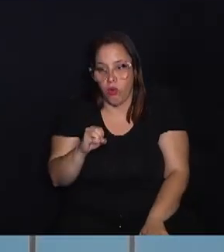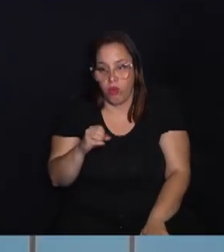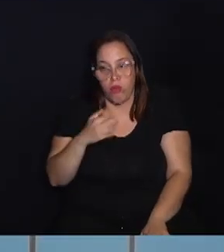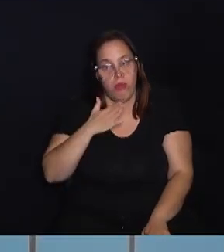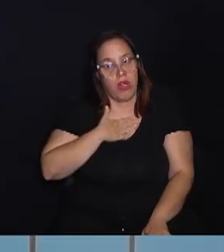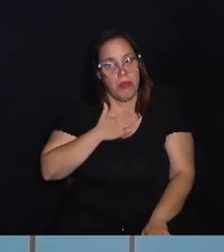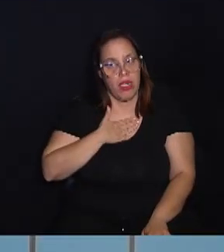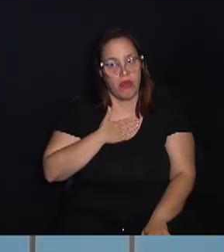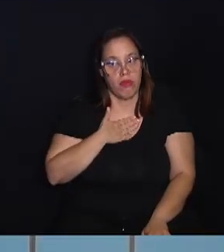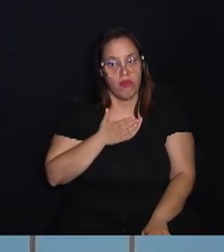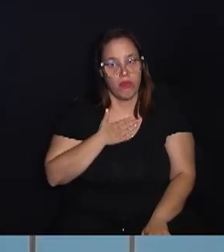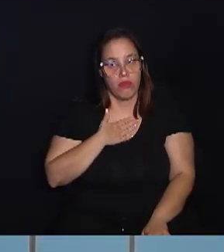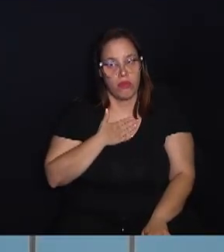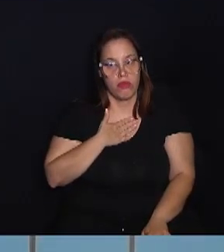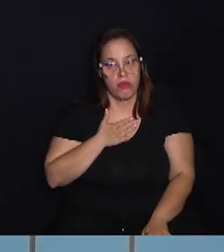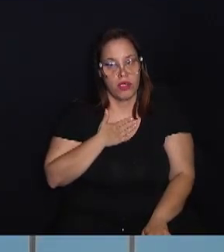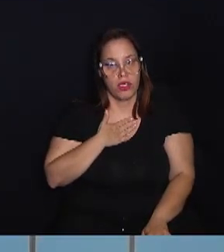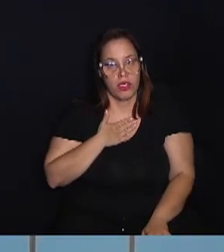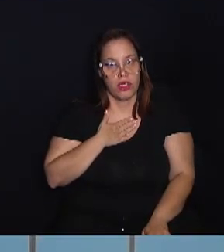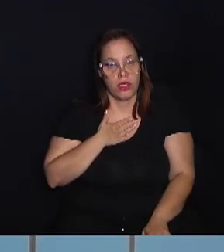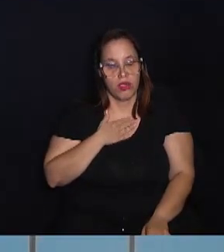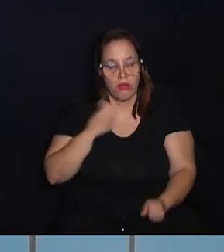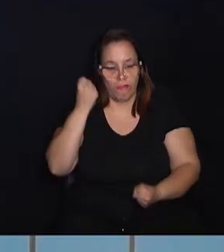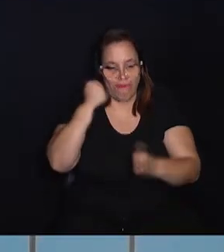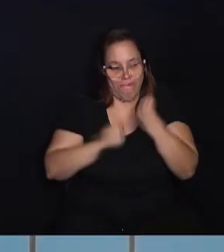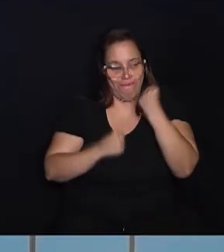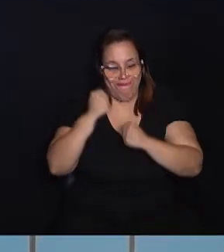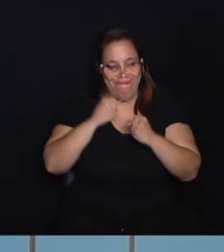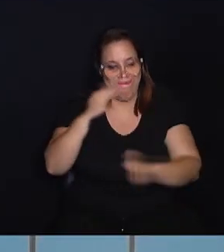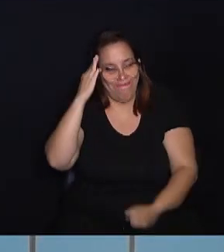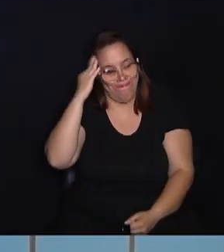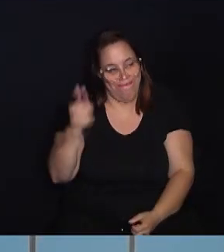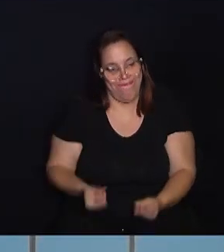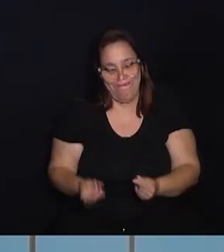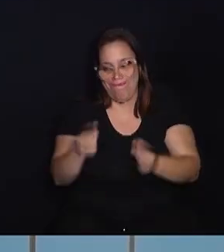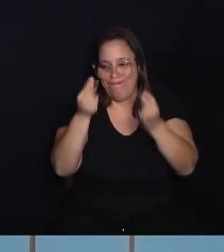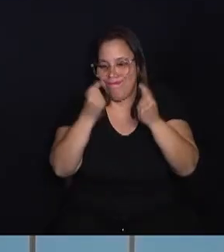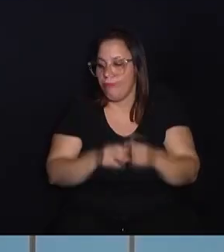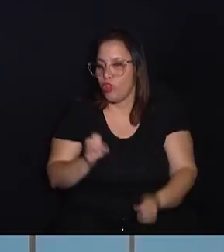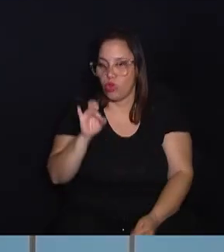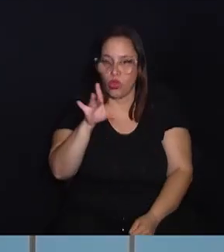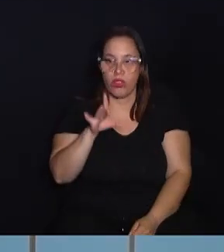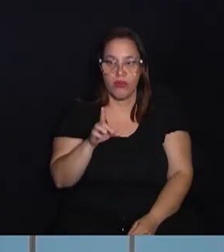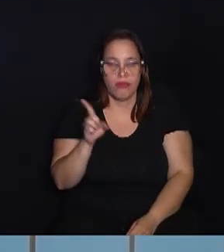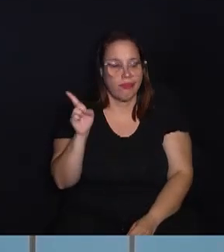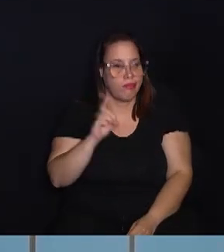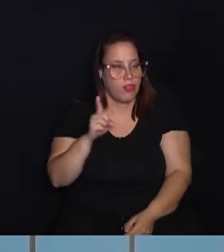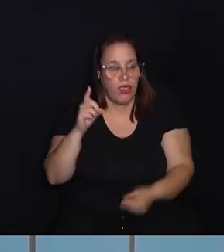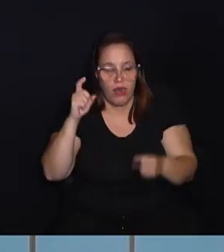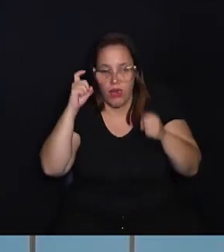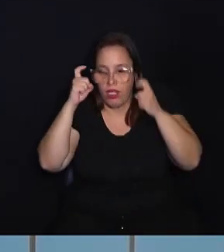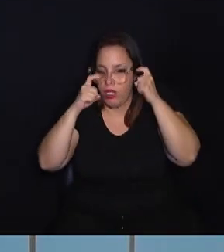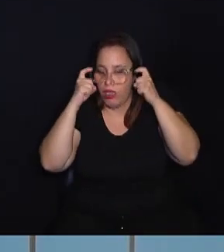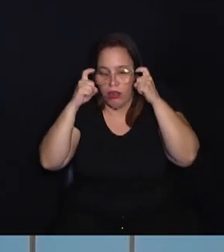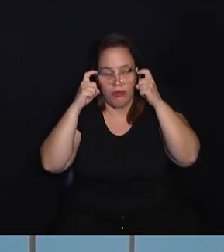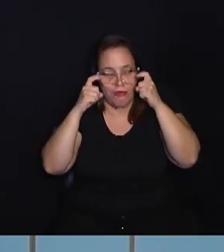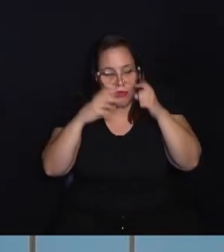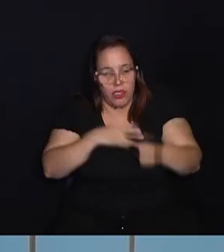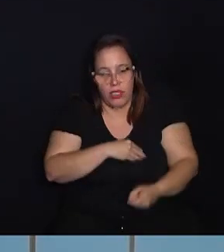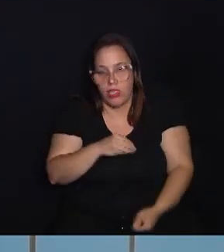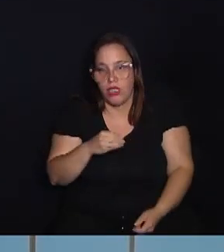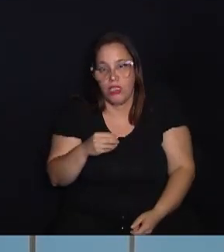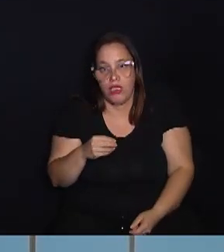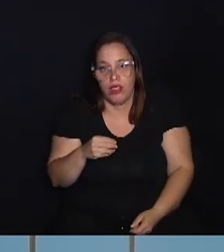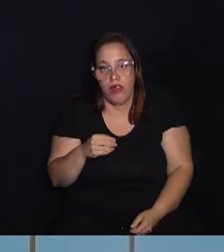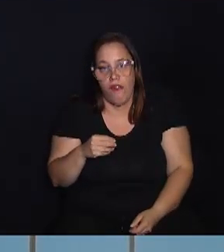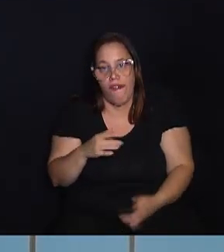mim, a indústria que pensa em dinheiro somente não está preocupada com o seu filho e com a saúde do seu filho. Está